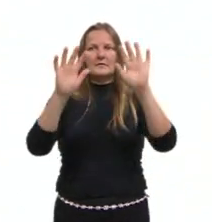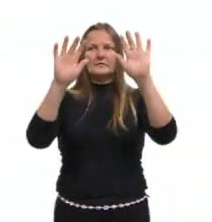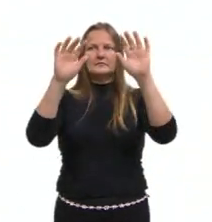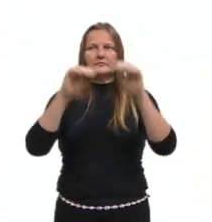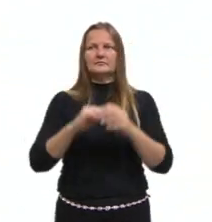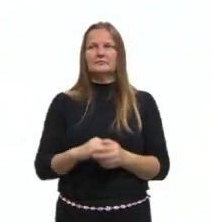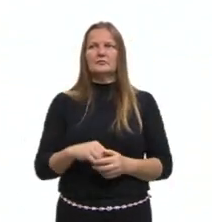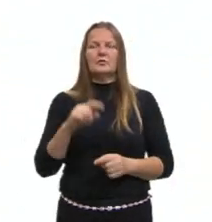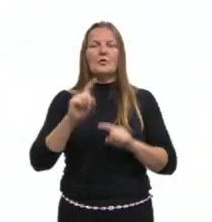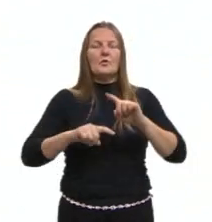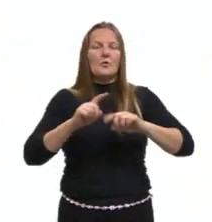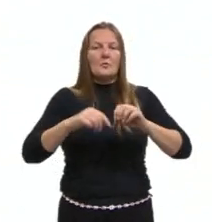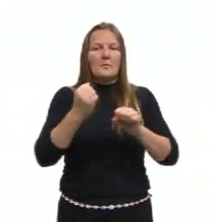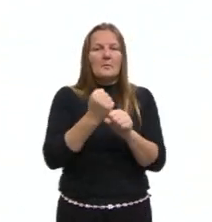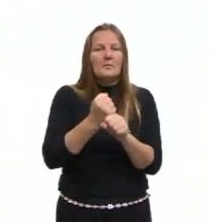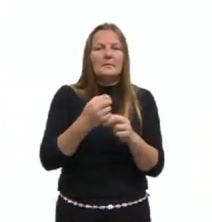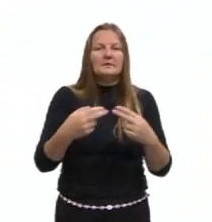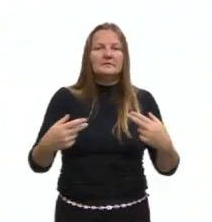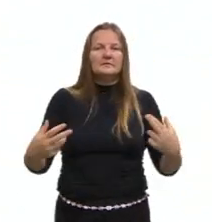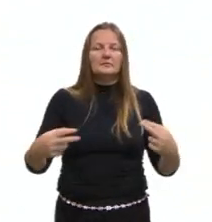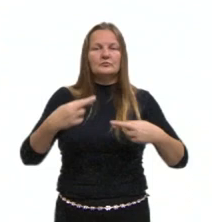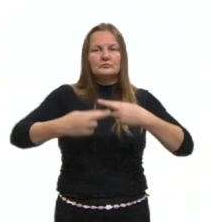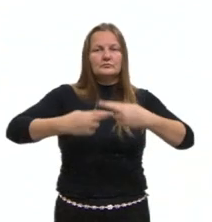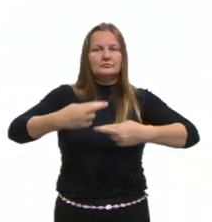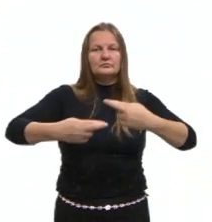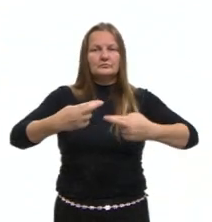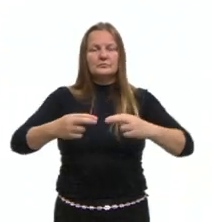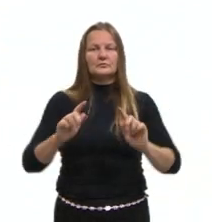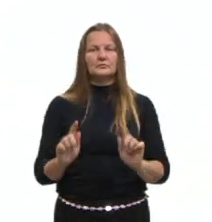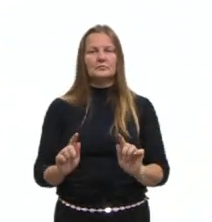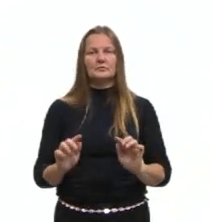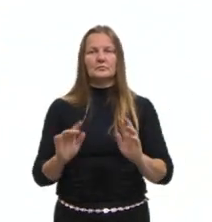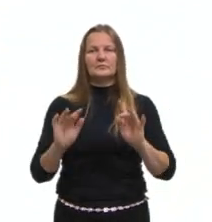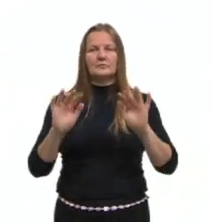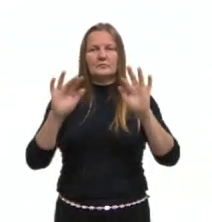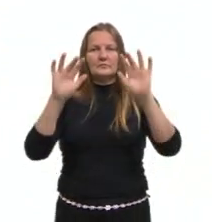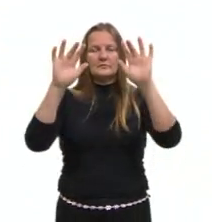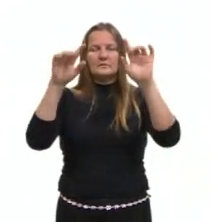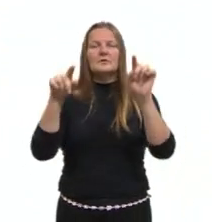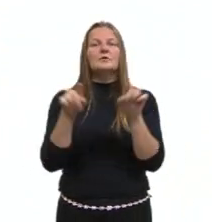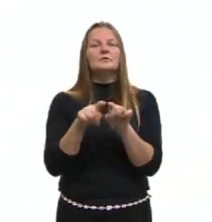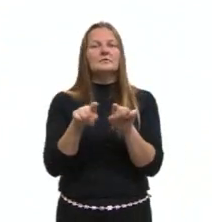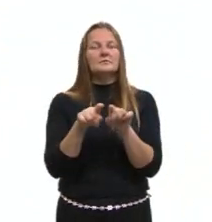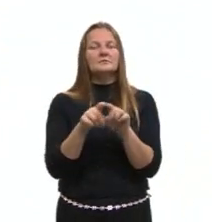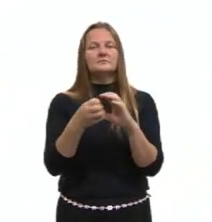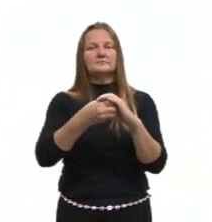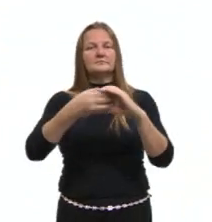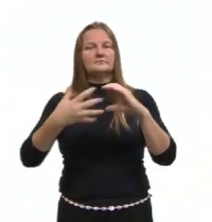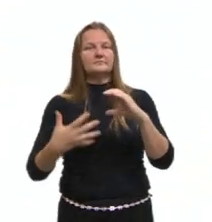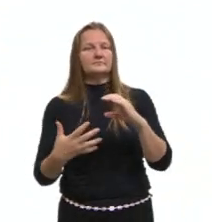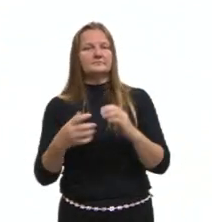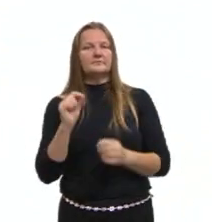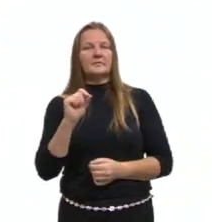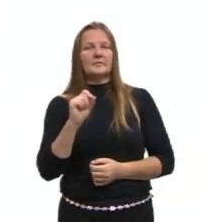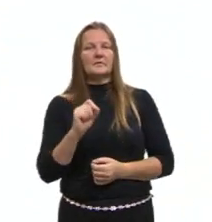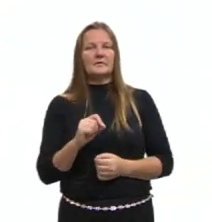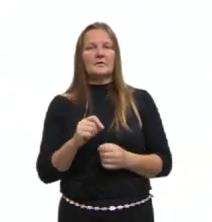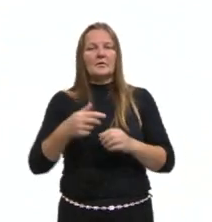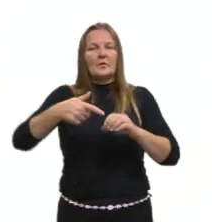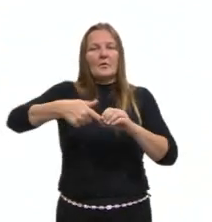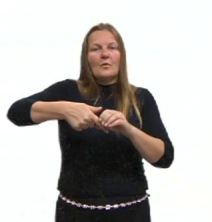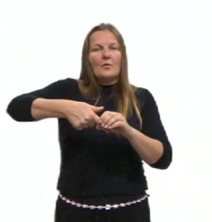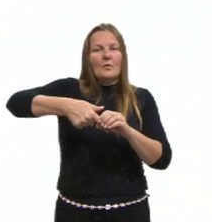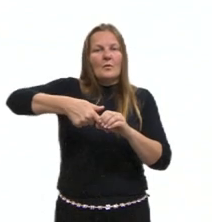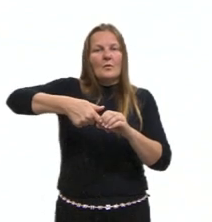focar num produto né que gerou da reação que é gasoso e outro e esse mesmo produto tem que ser combustível